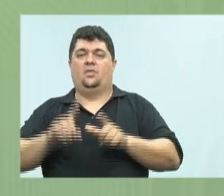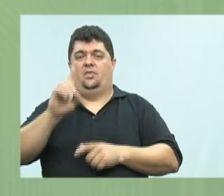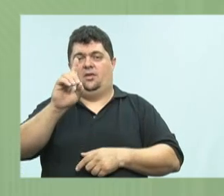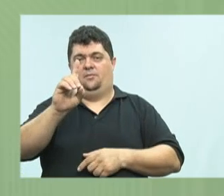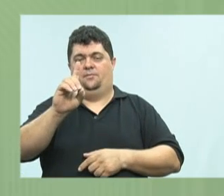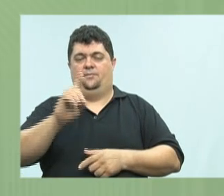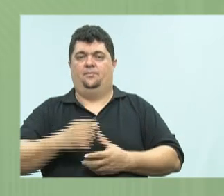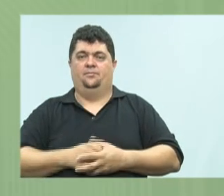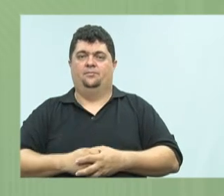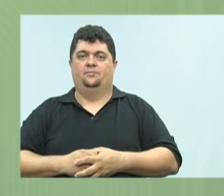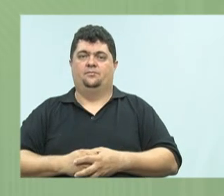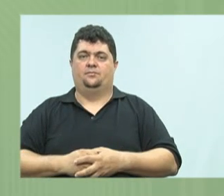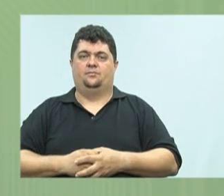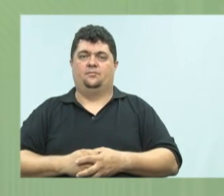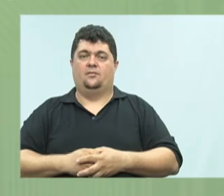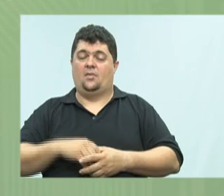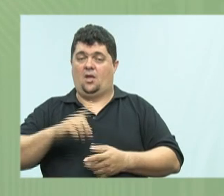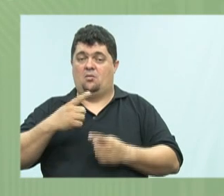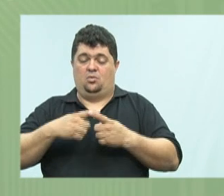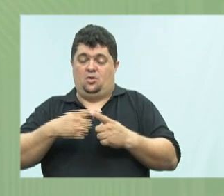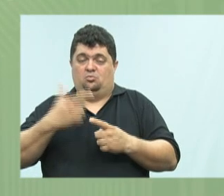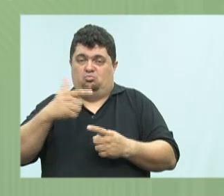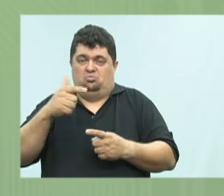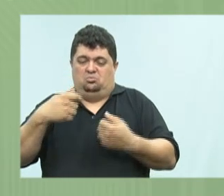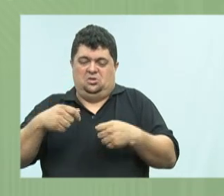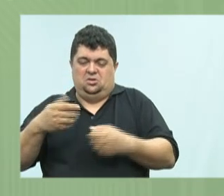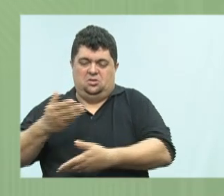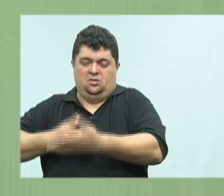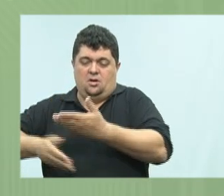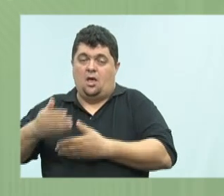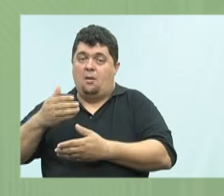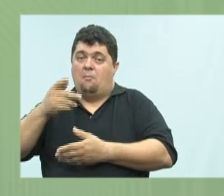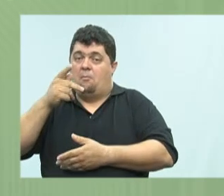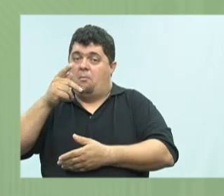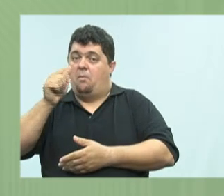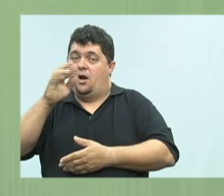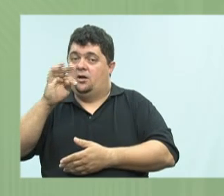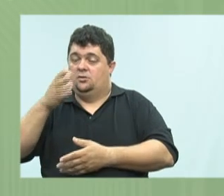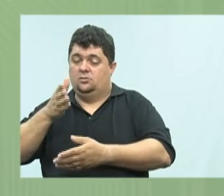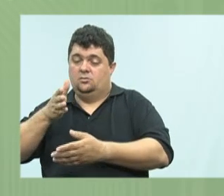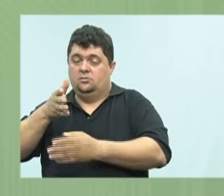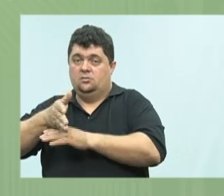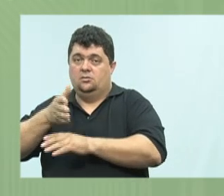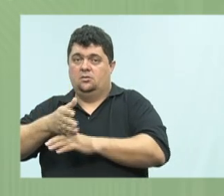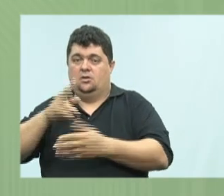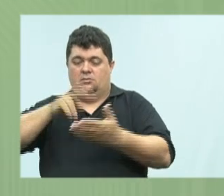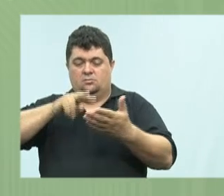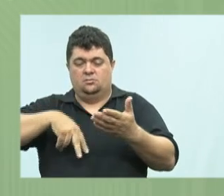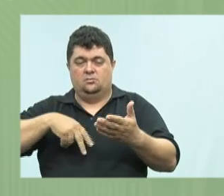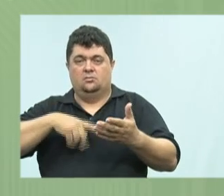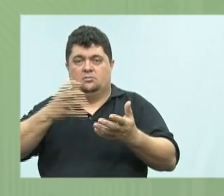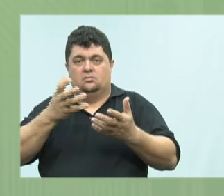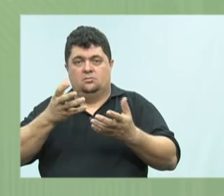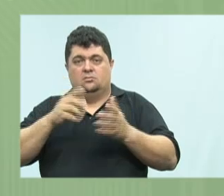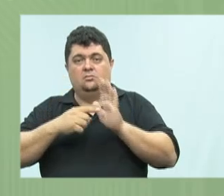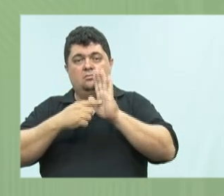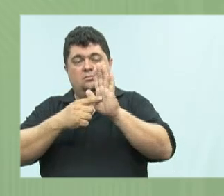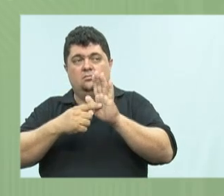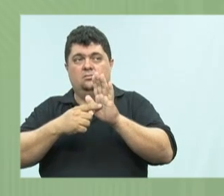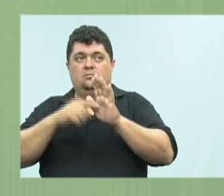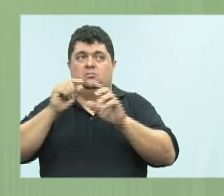D. Caracteriza-se pela não intervenção. Como dica de leitura, nós queremos deixar para você